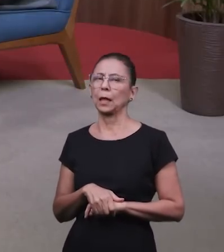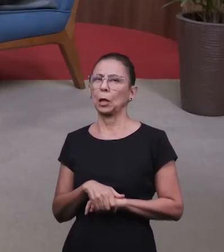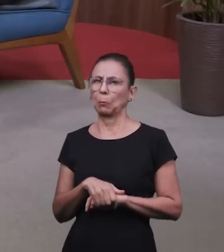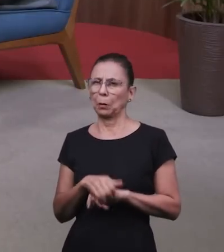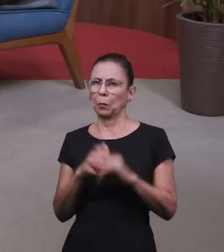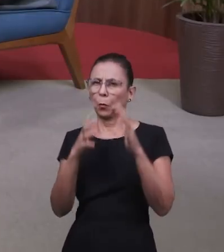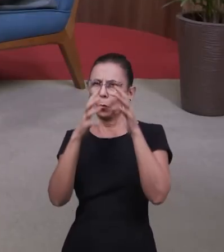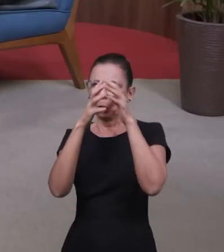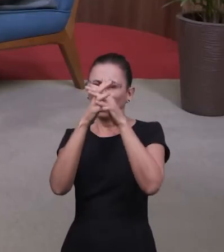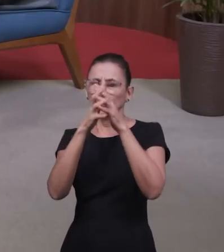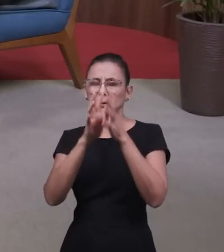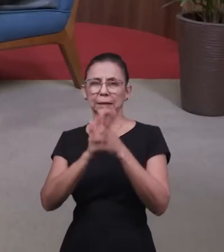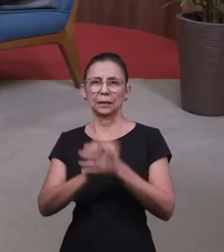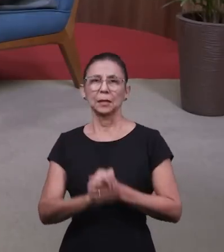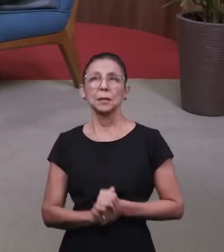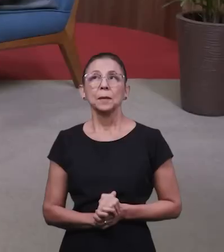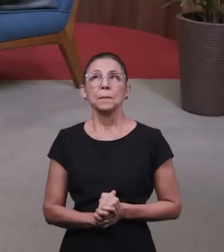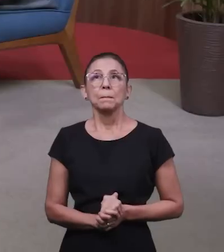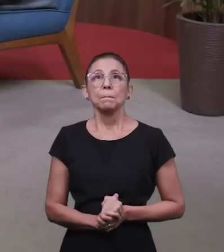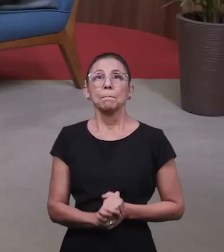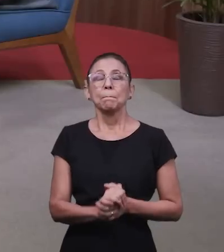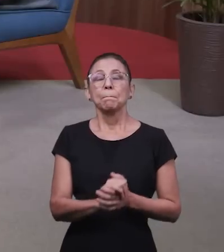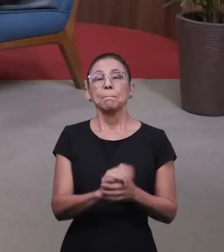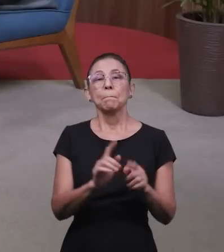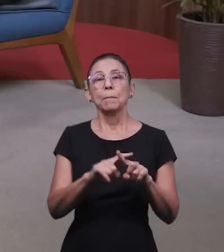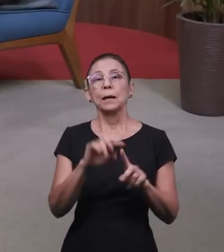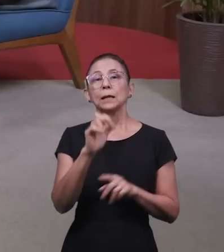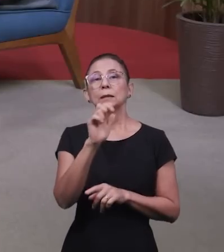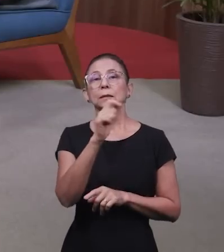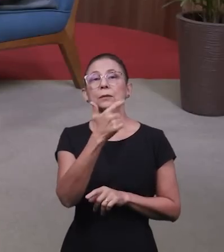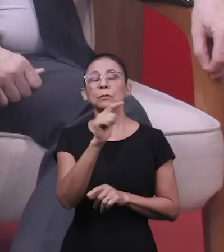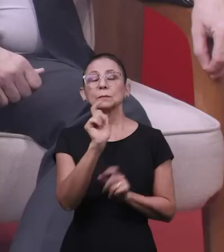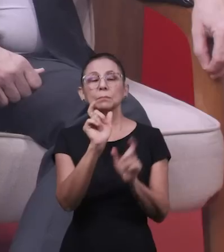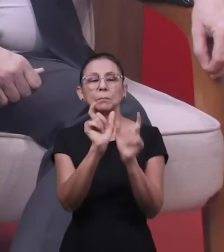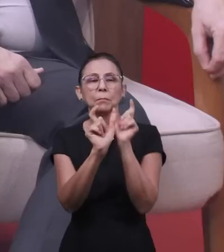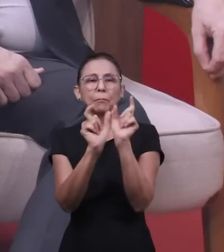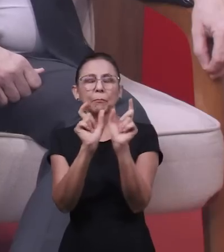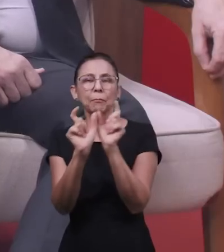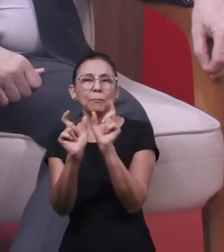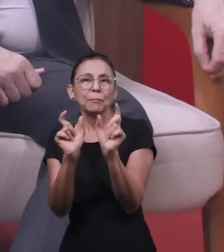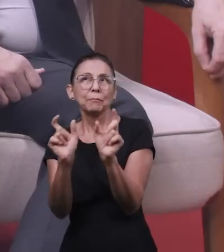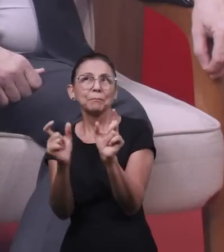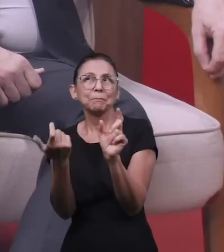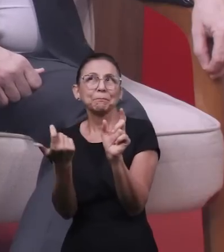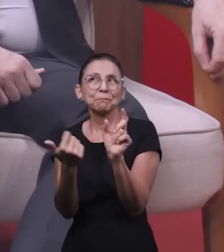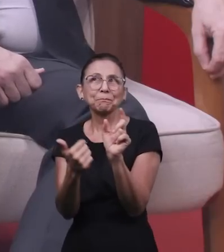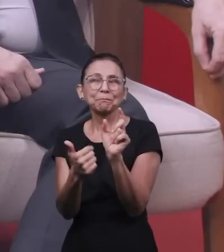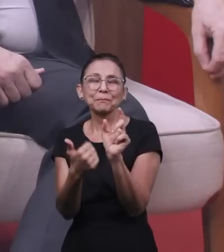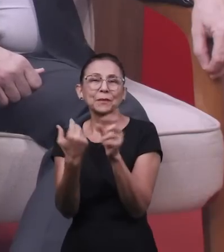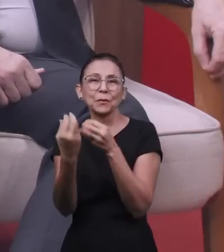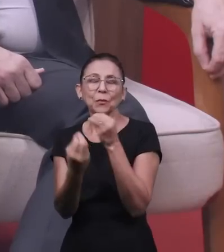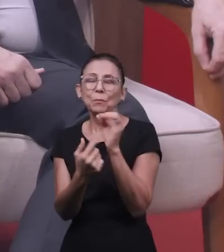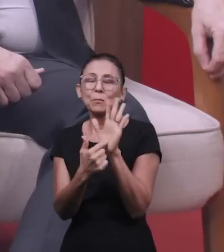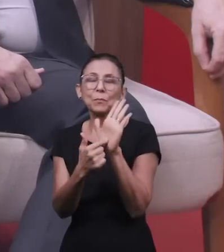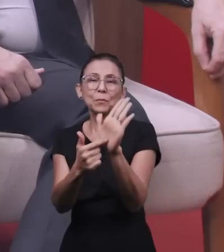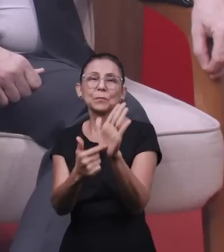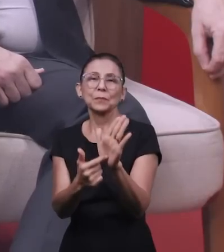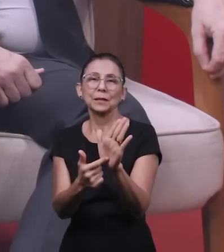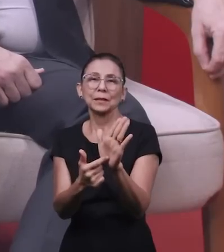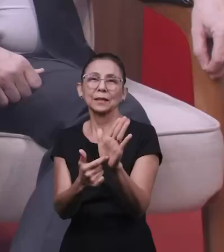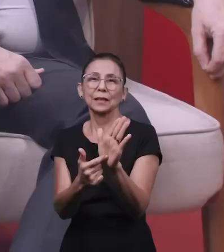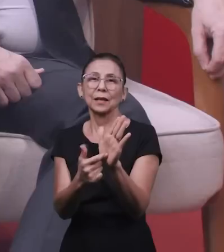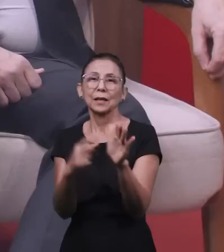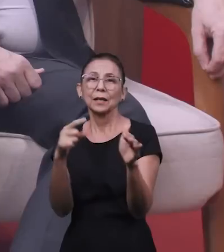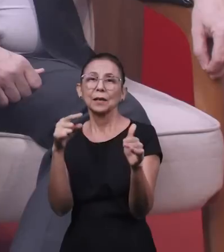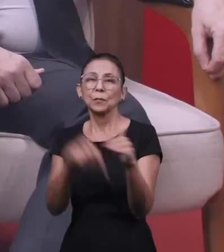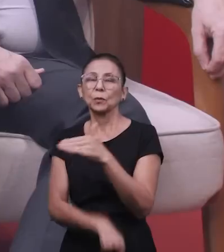mas não se encontrou uma palavra ali, um adjetivo, para expressar a grandeza deste amor. Então o